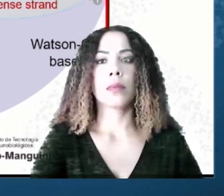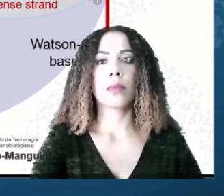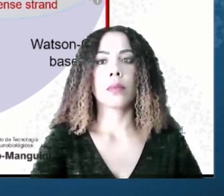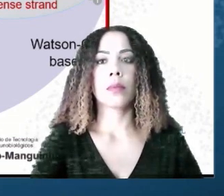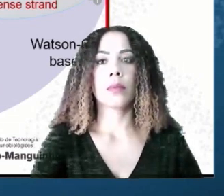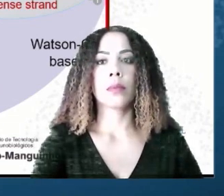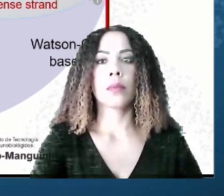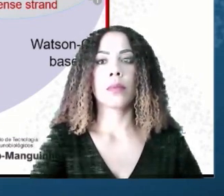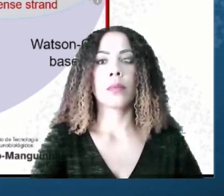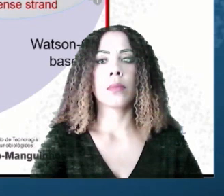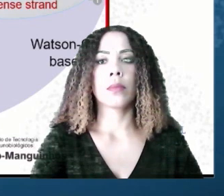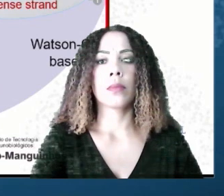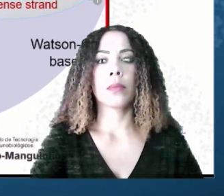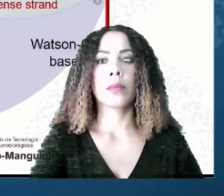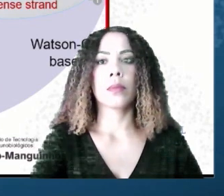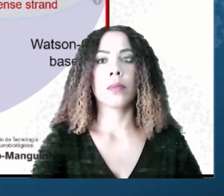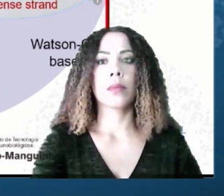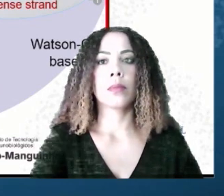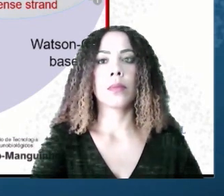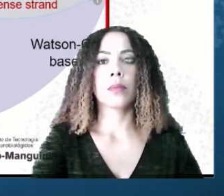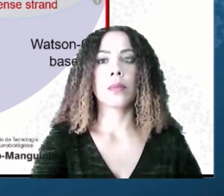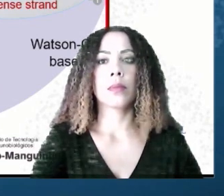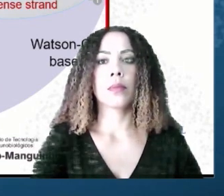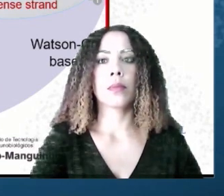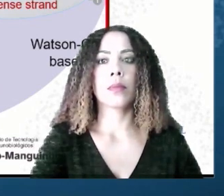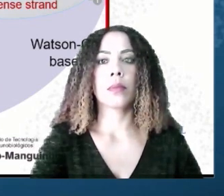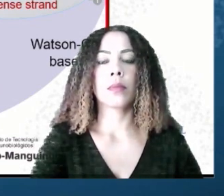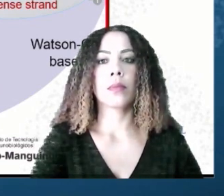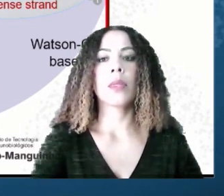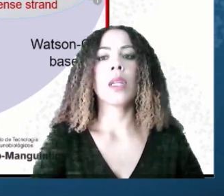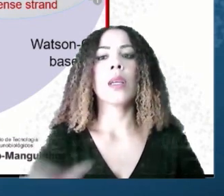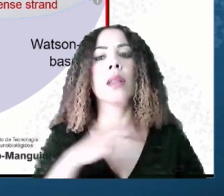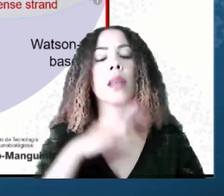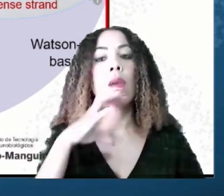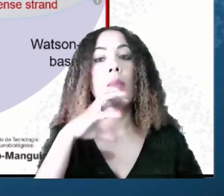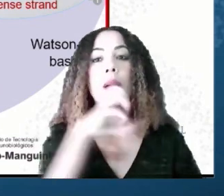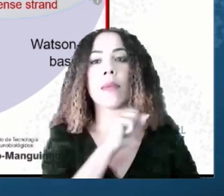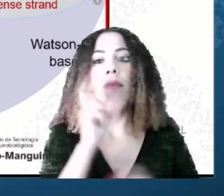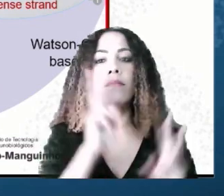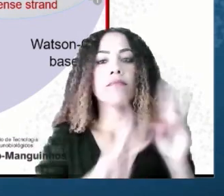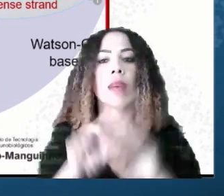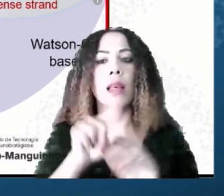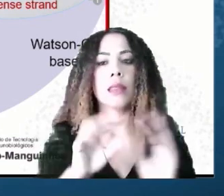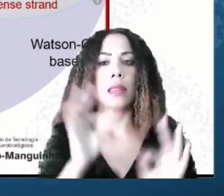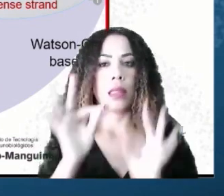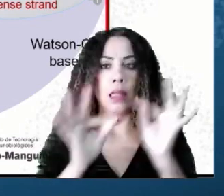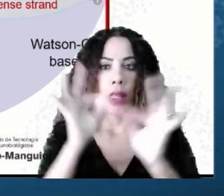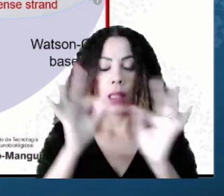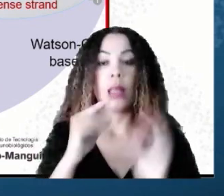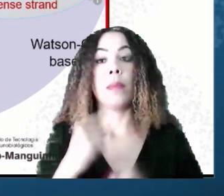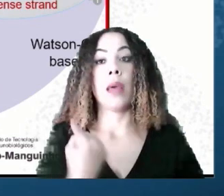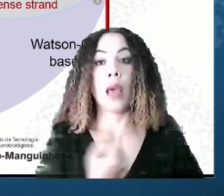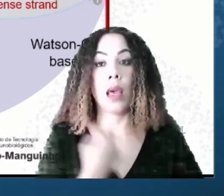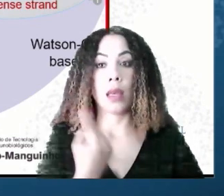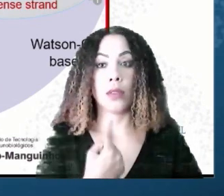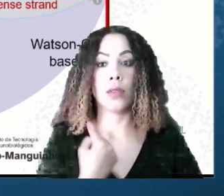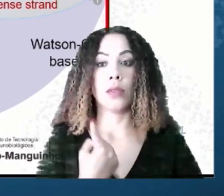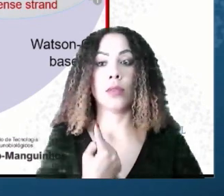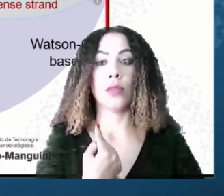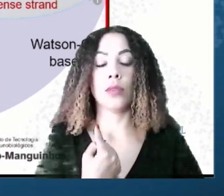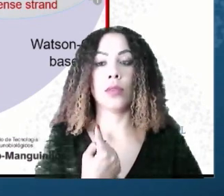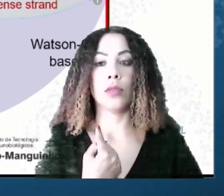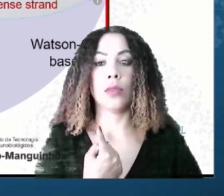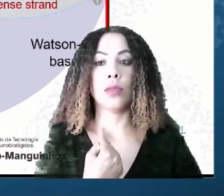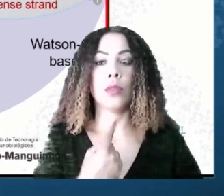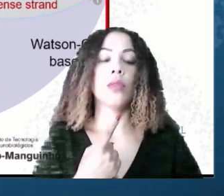uma breve visão sobre esse tipo de terapêutica RNAi, e a gente